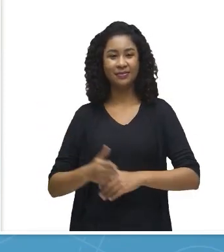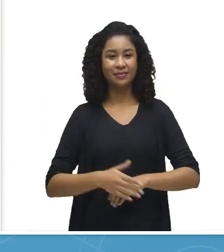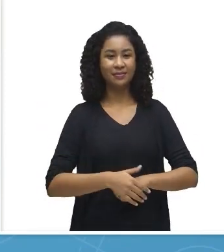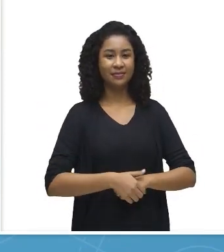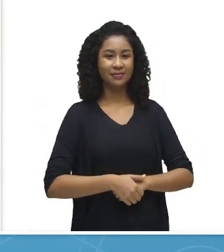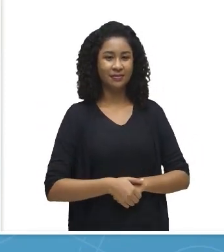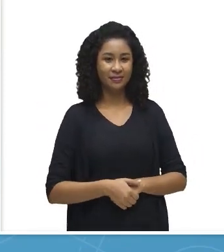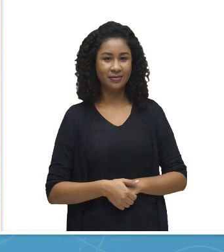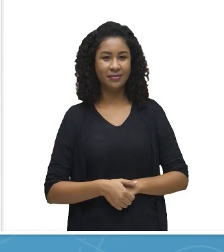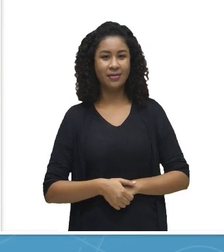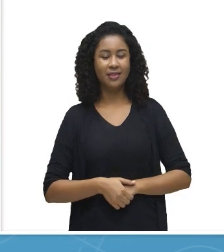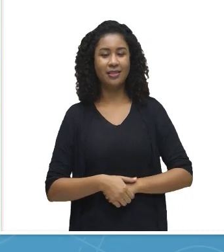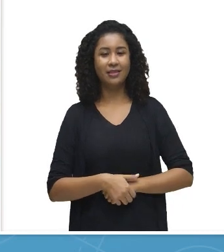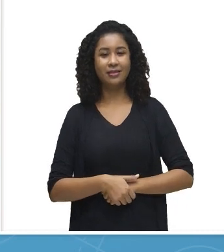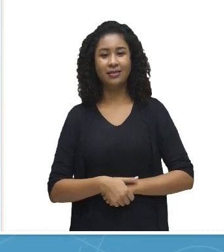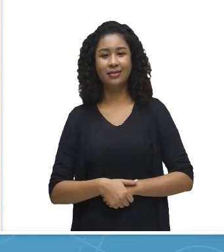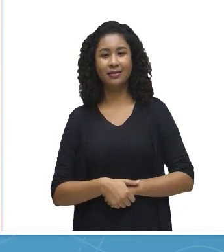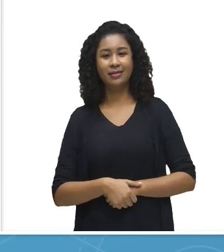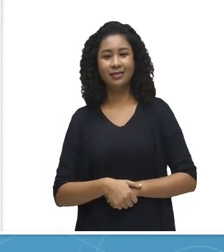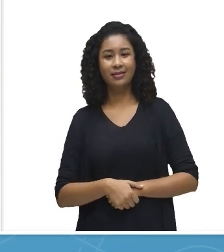mudança de paradigmas.